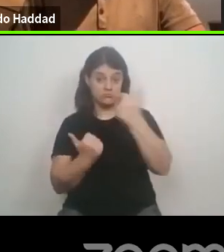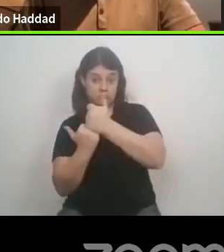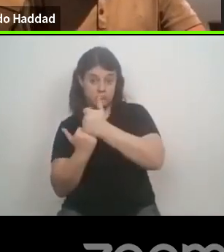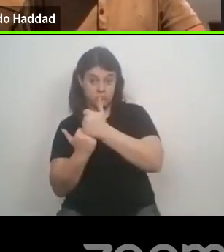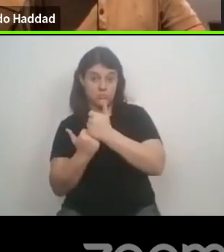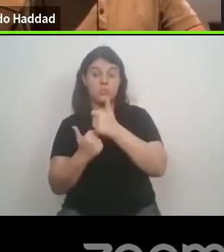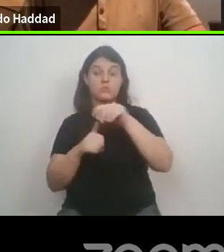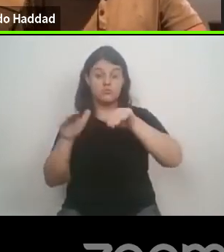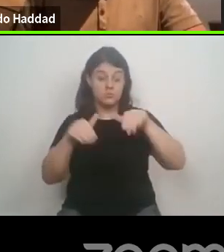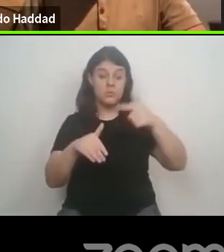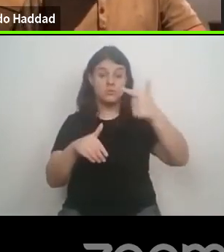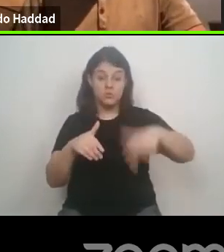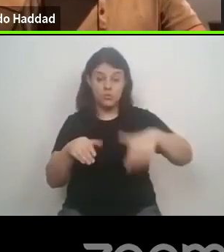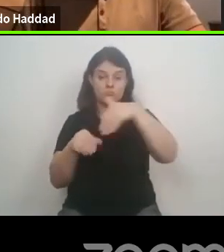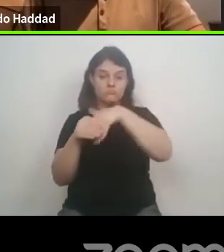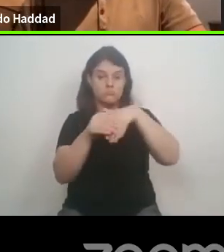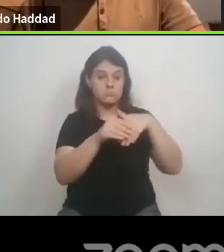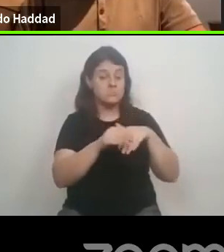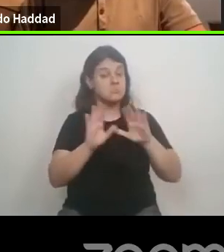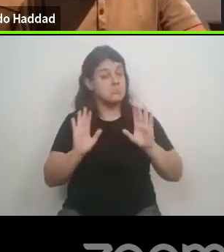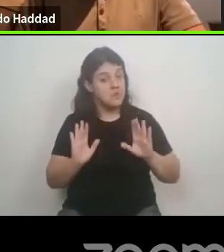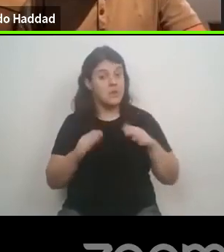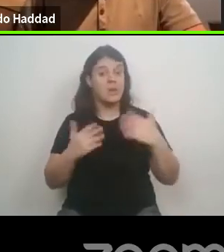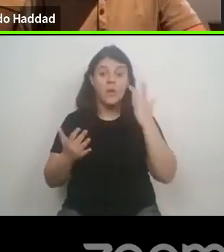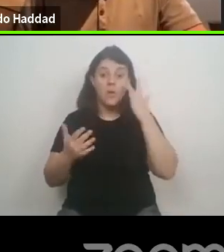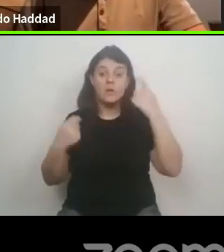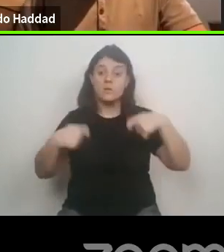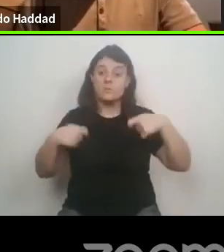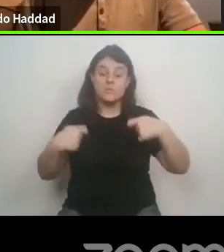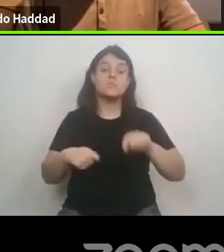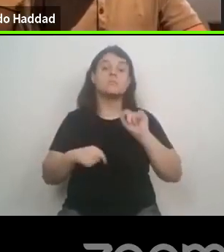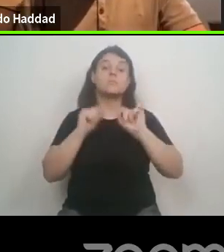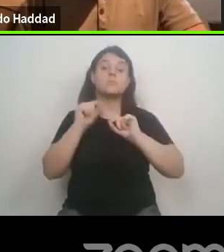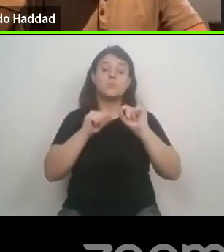novas eleições, eu acho que deveria ser objeto de